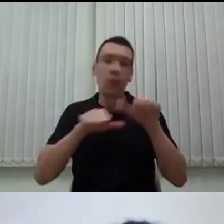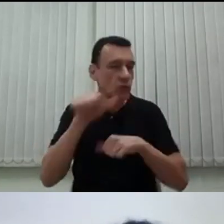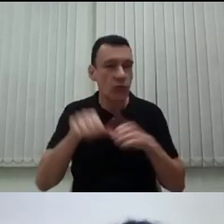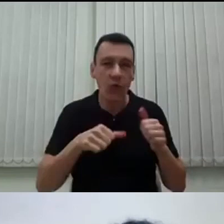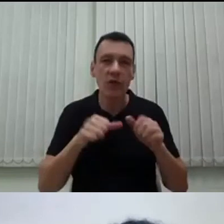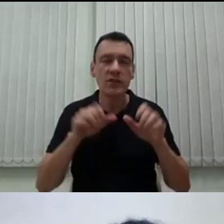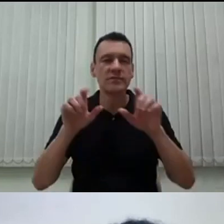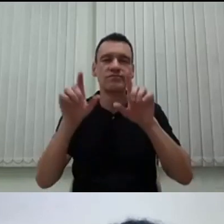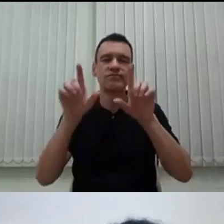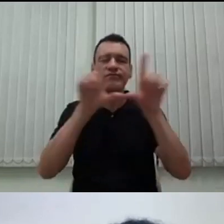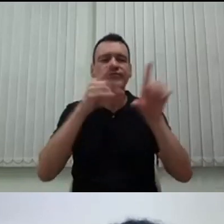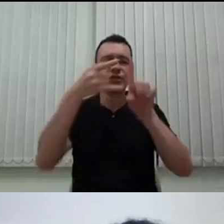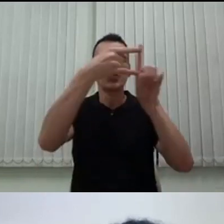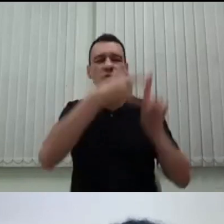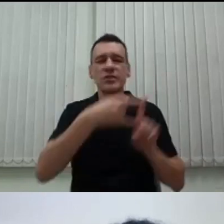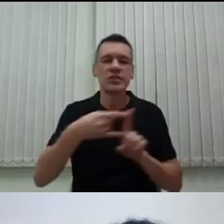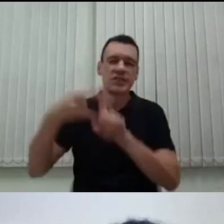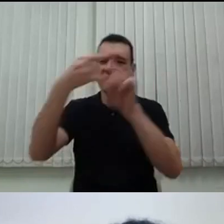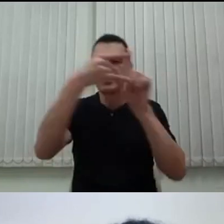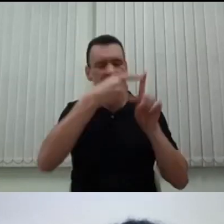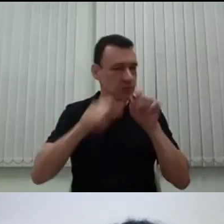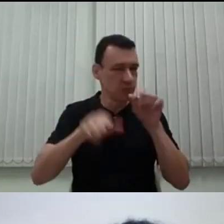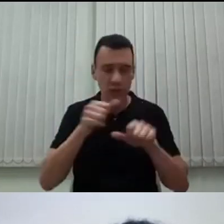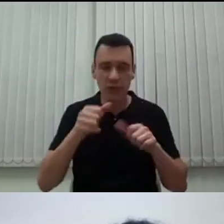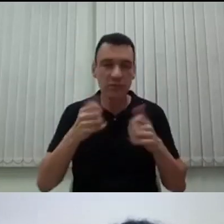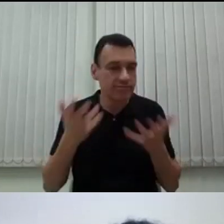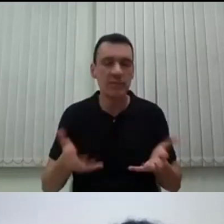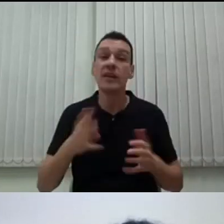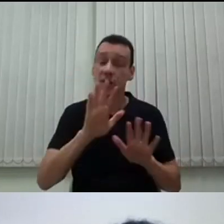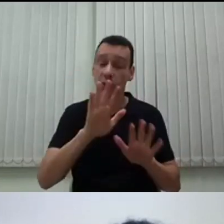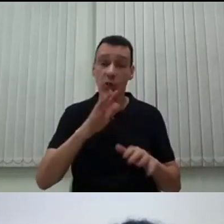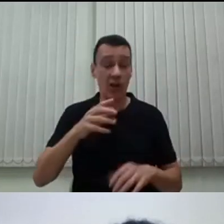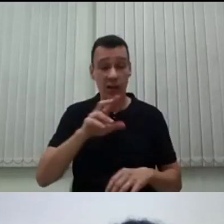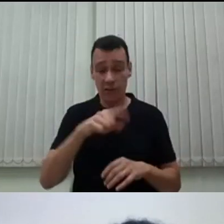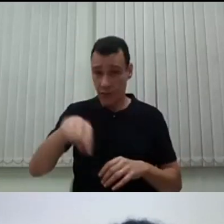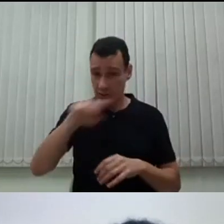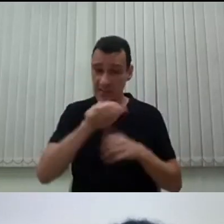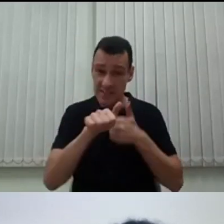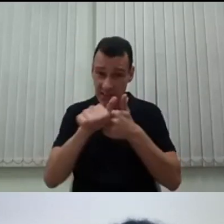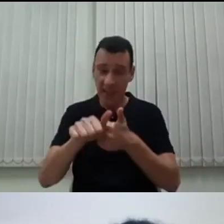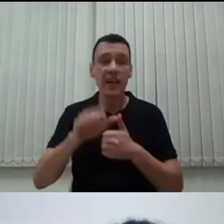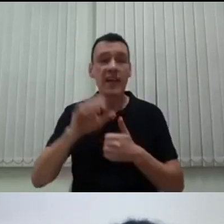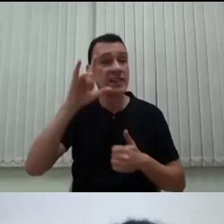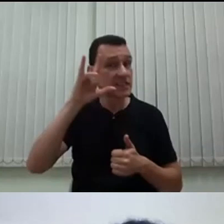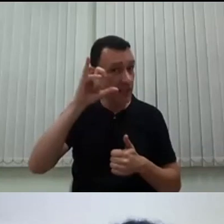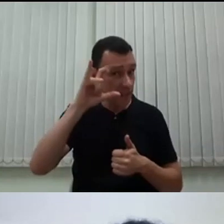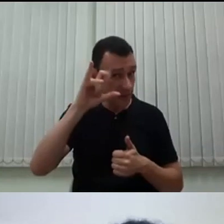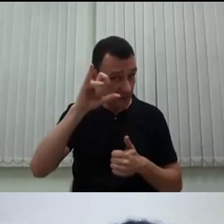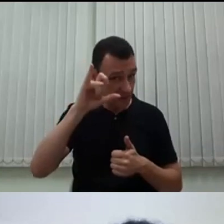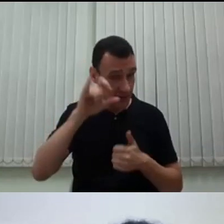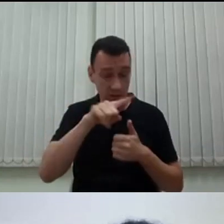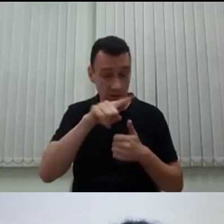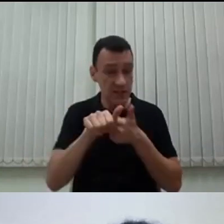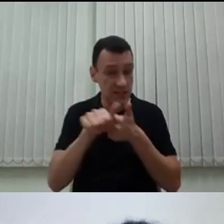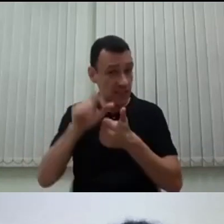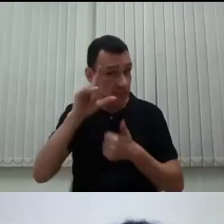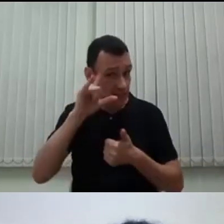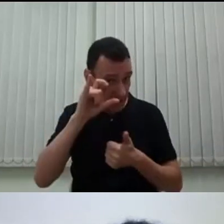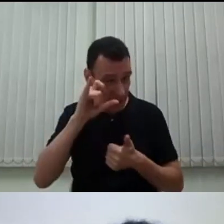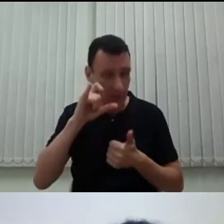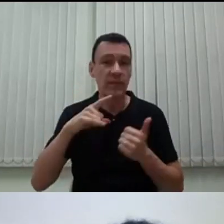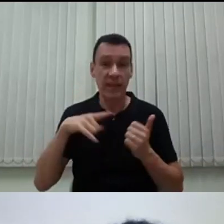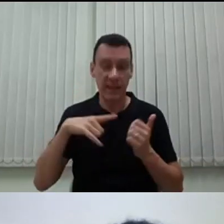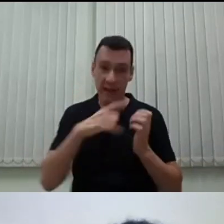Vocês seguirem a gente lá nas redes sociais, no Instagram, a gente vai fazer um sorteio a partir da lista que nós vamos ter com essa parceria aqui